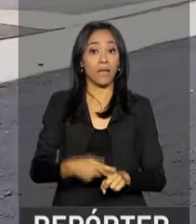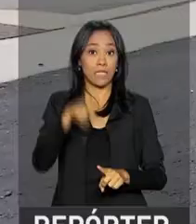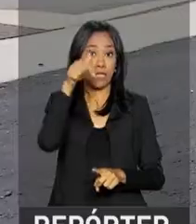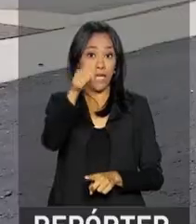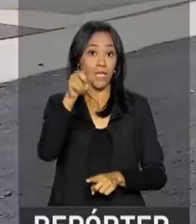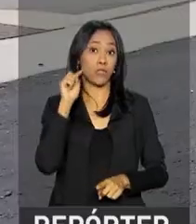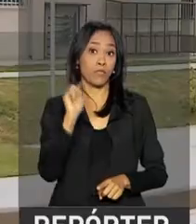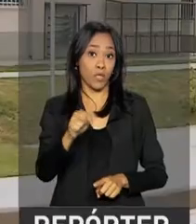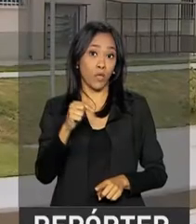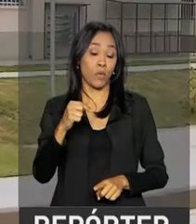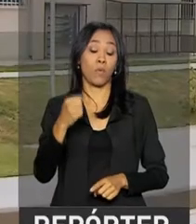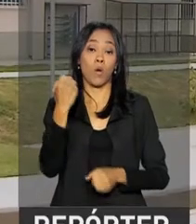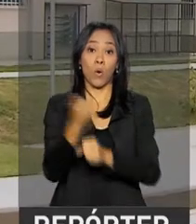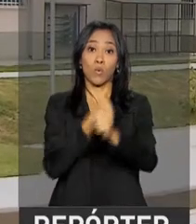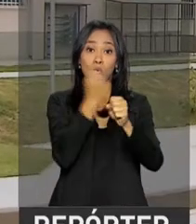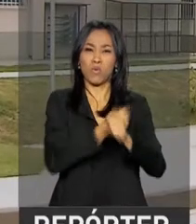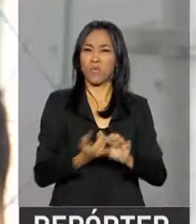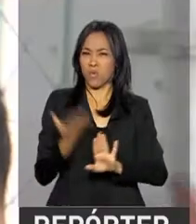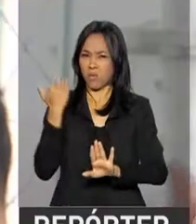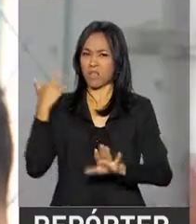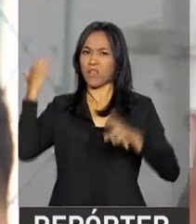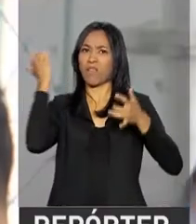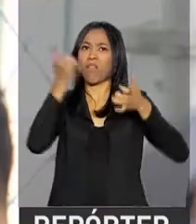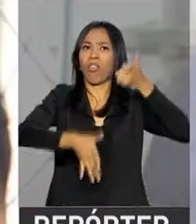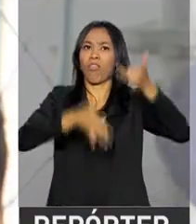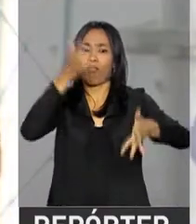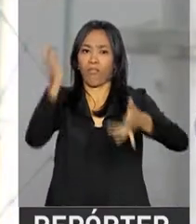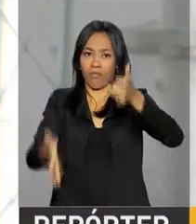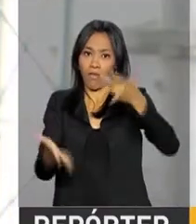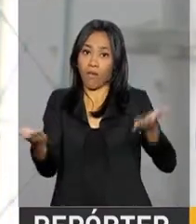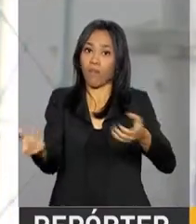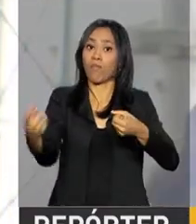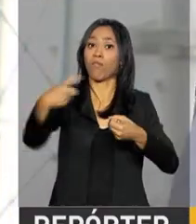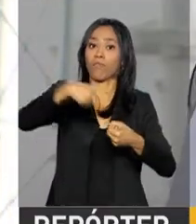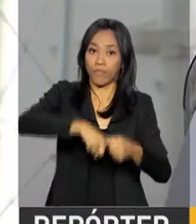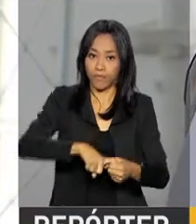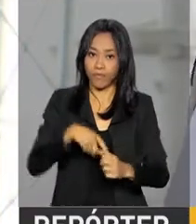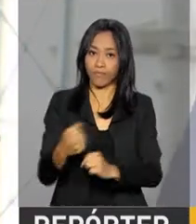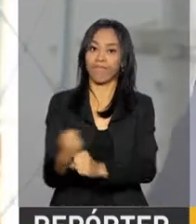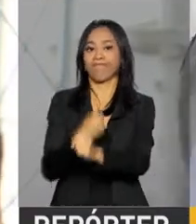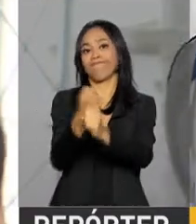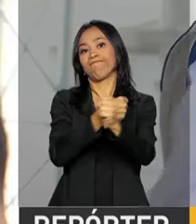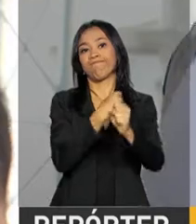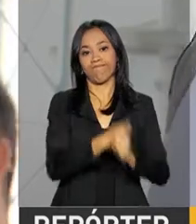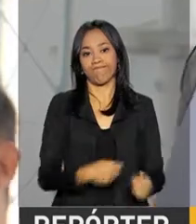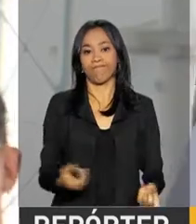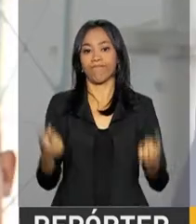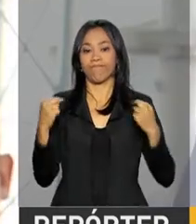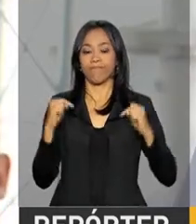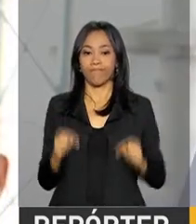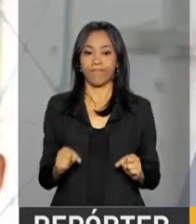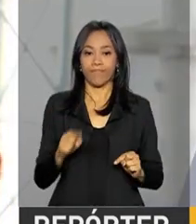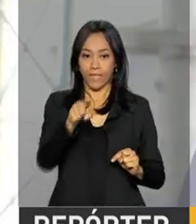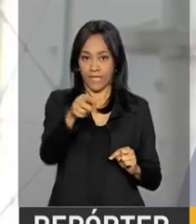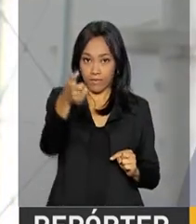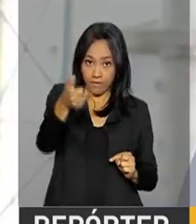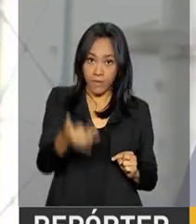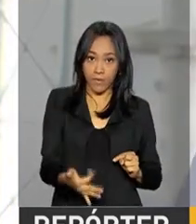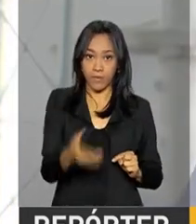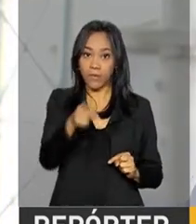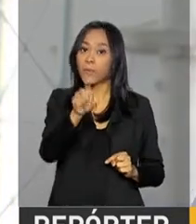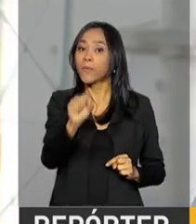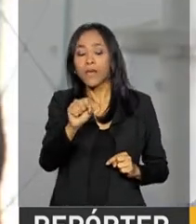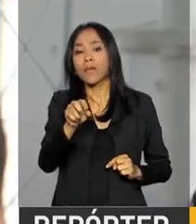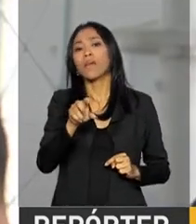que estavam paradas em todo o país. Ele vai fazer como estamos fazendo aqui, pelo Brasil afora,